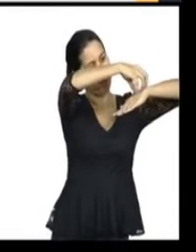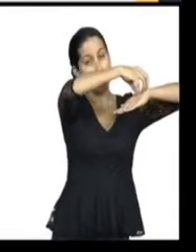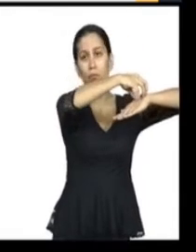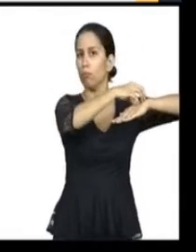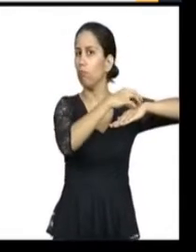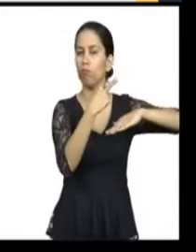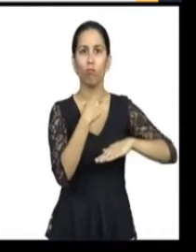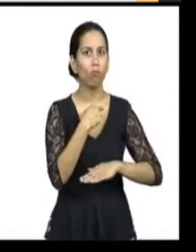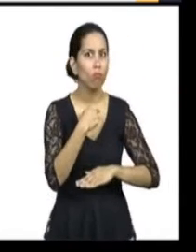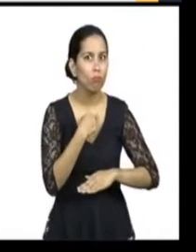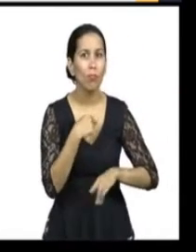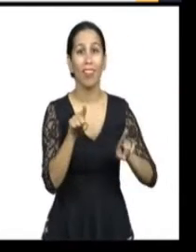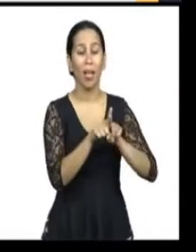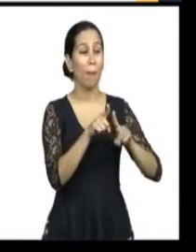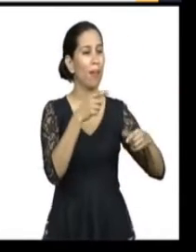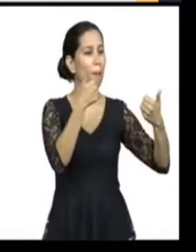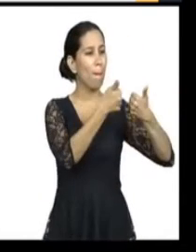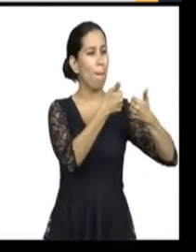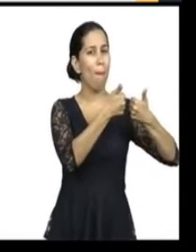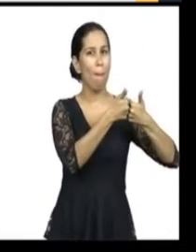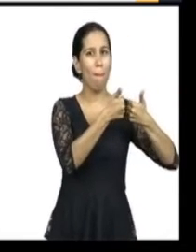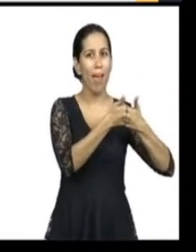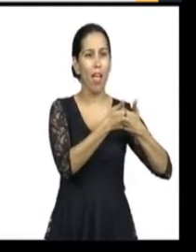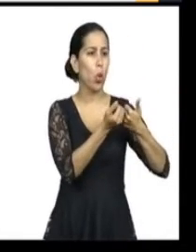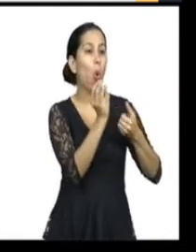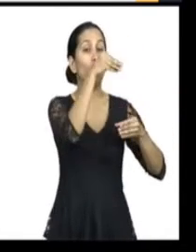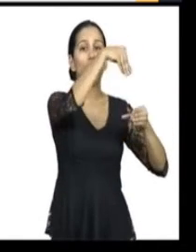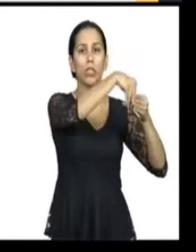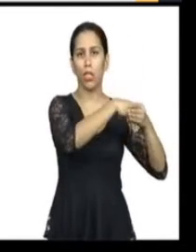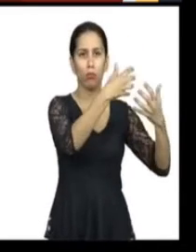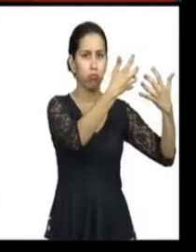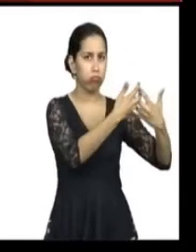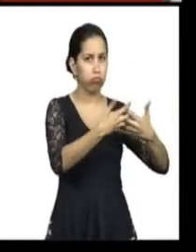ser improvisado com veículos ou equipamentos.